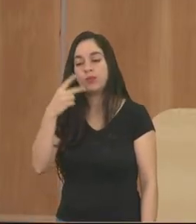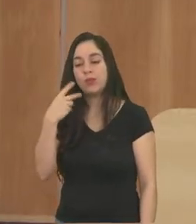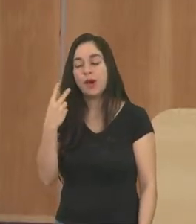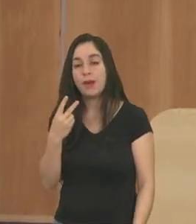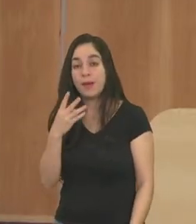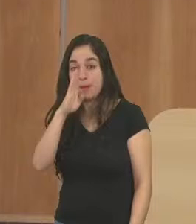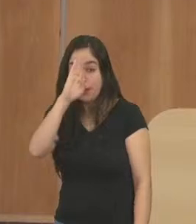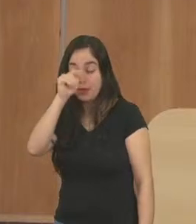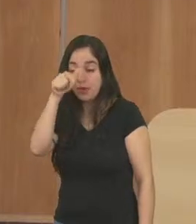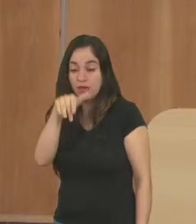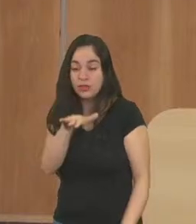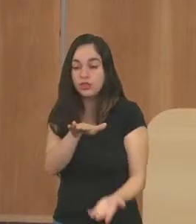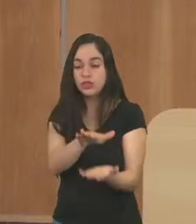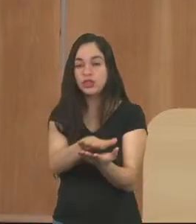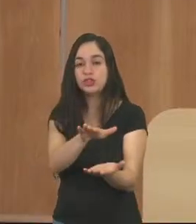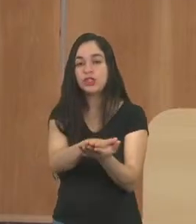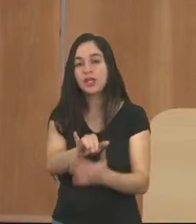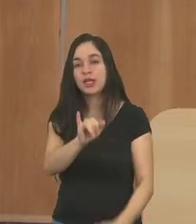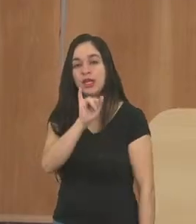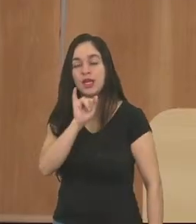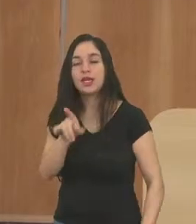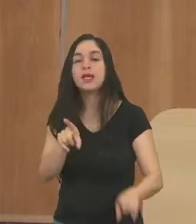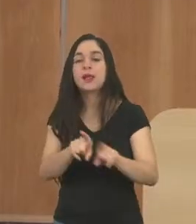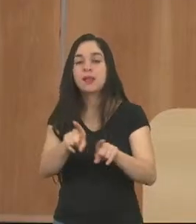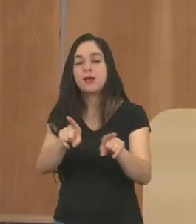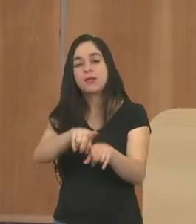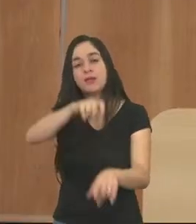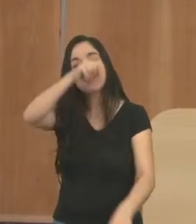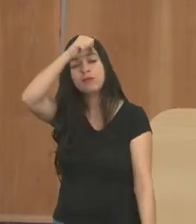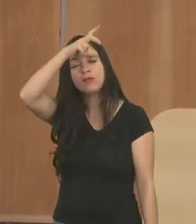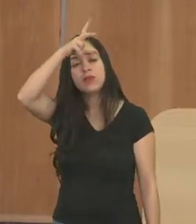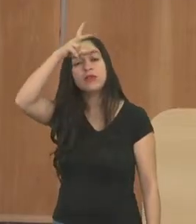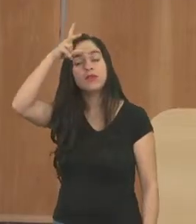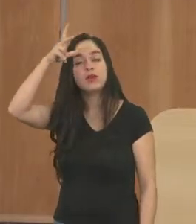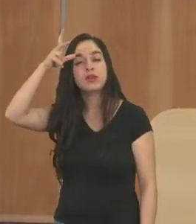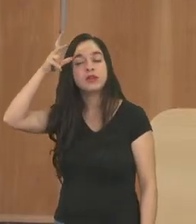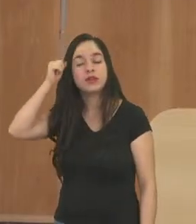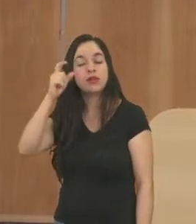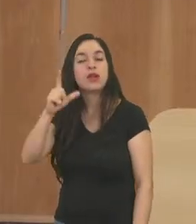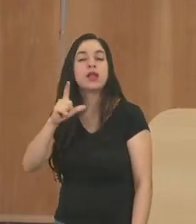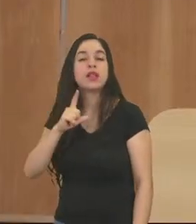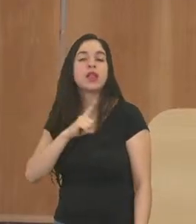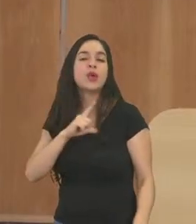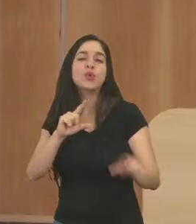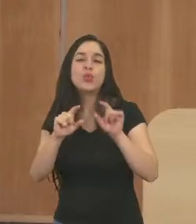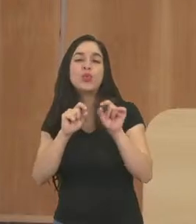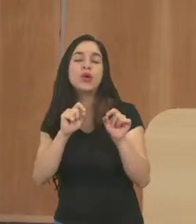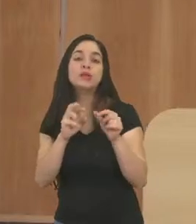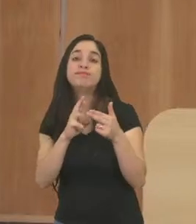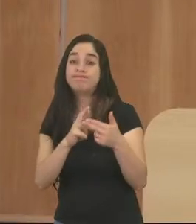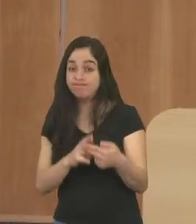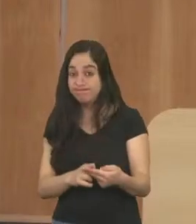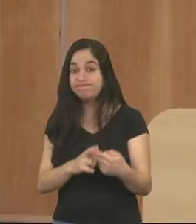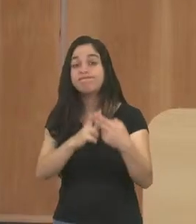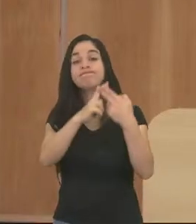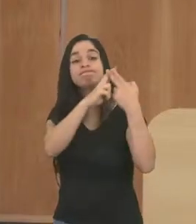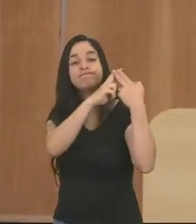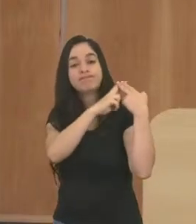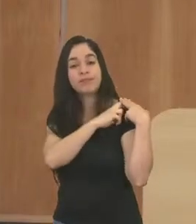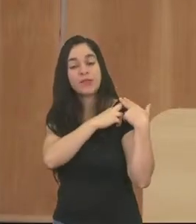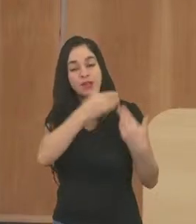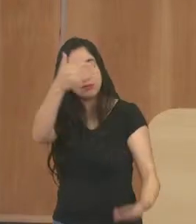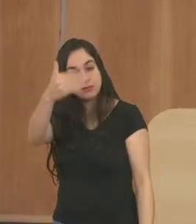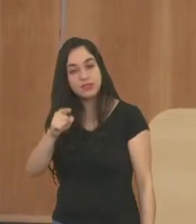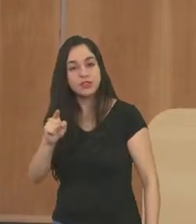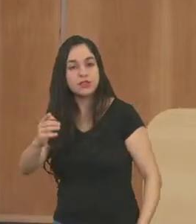de Jacareí, assim como a Prefeitura de Jacareí, também tem a sua responsabilidade diante deste processo, e nós